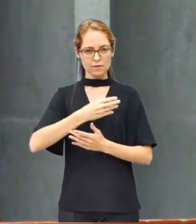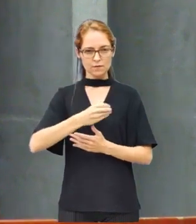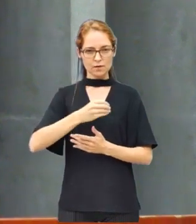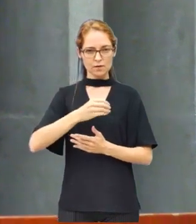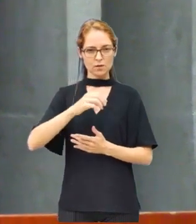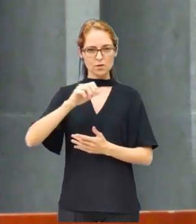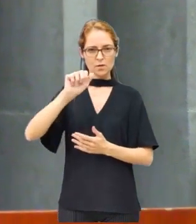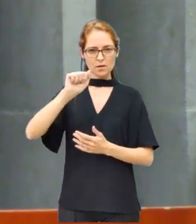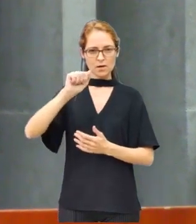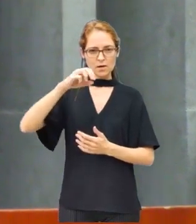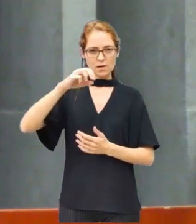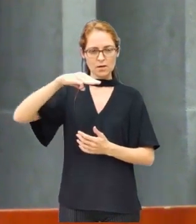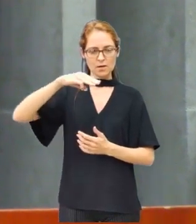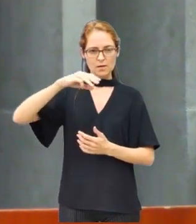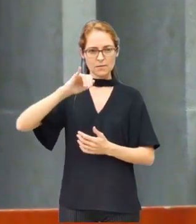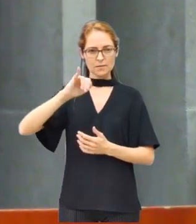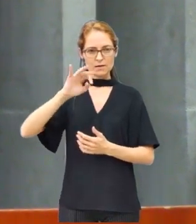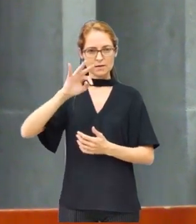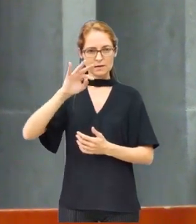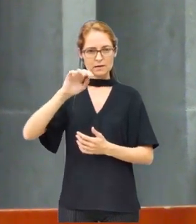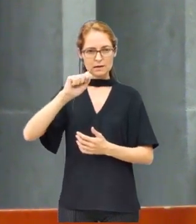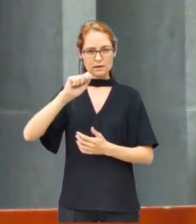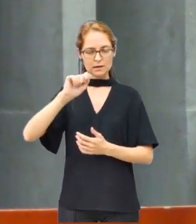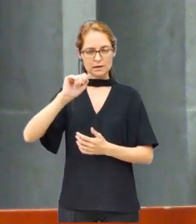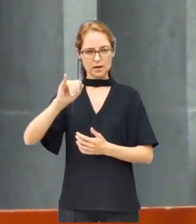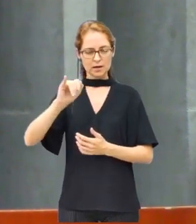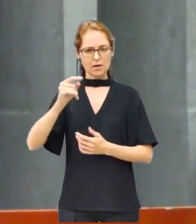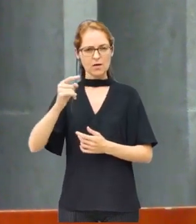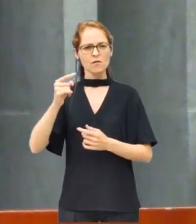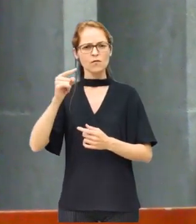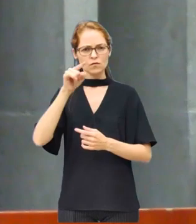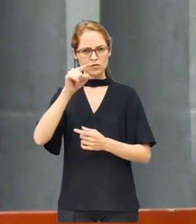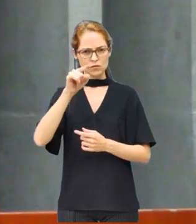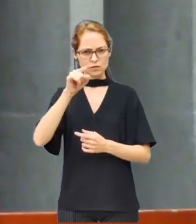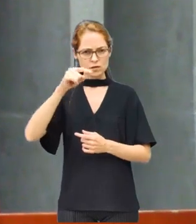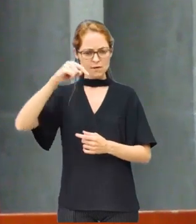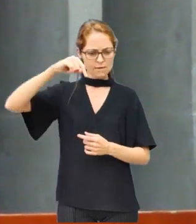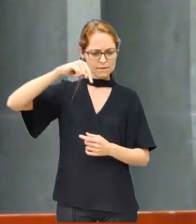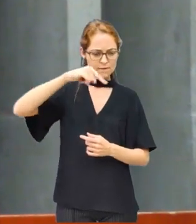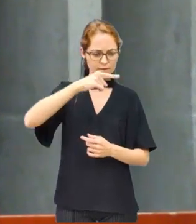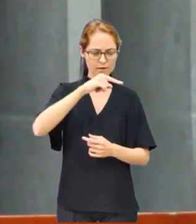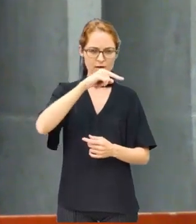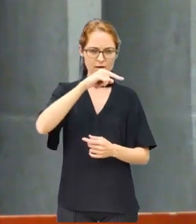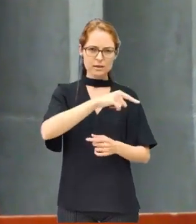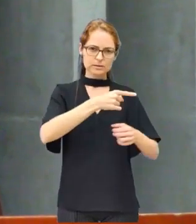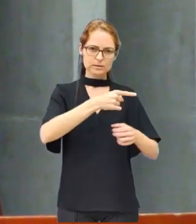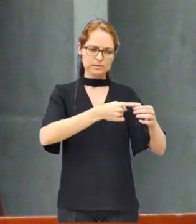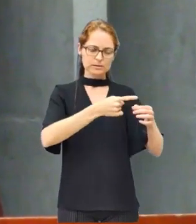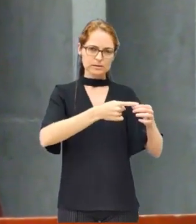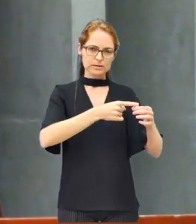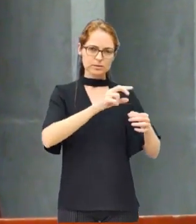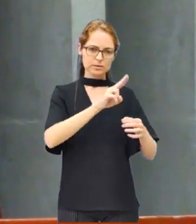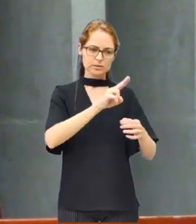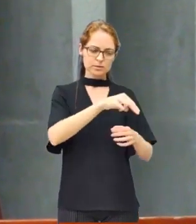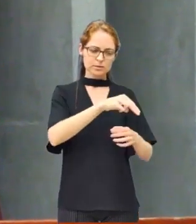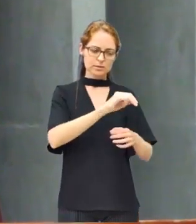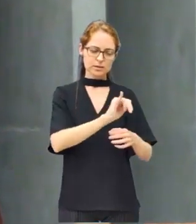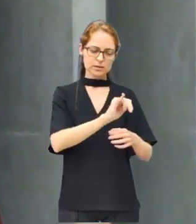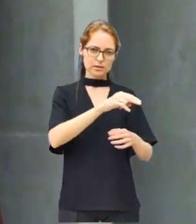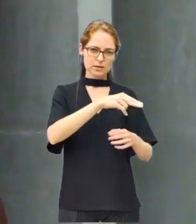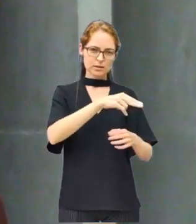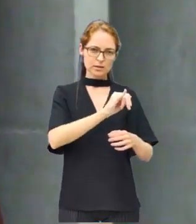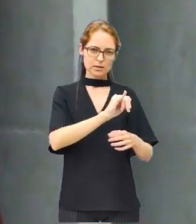Dispõe-te, vai à grande cidade de Nínive e clama contra ela, porque a sua malícia subiu até mim. Jonas se